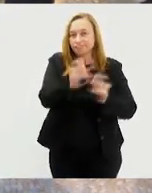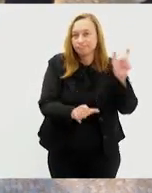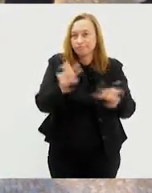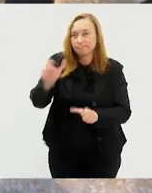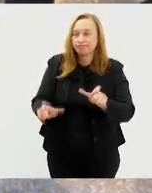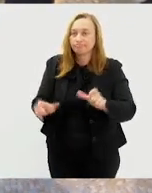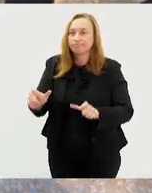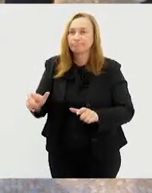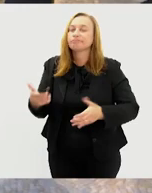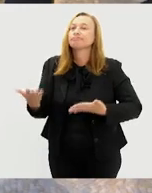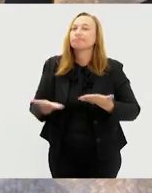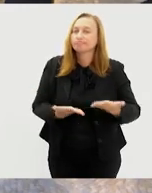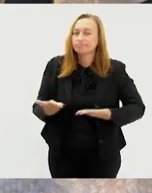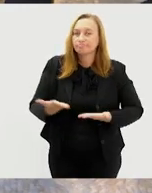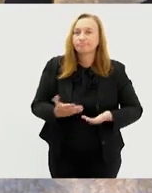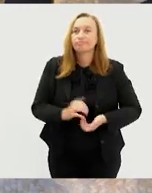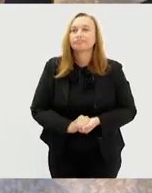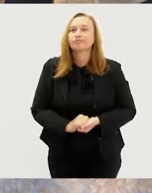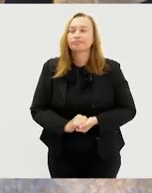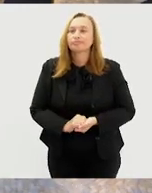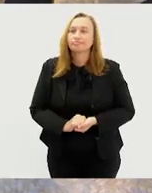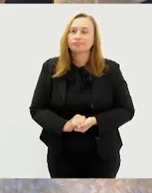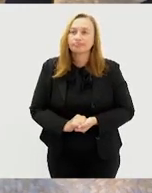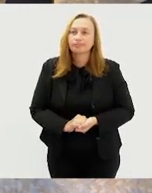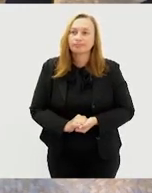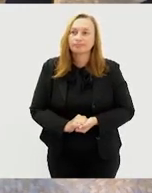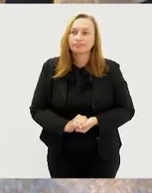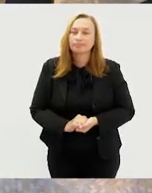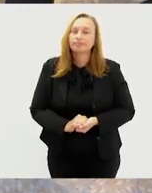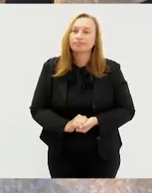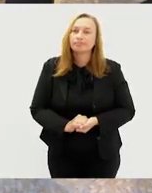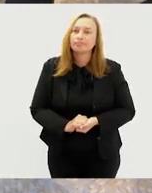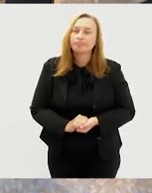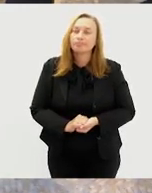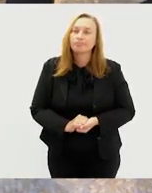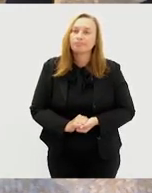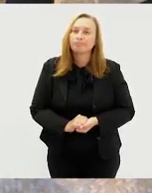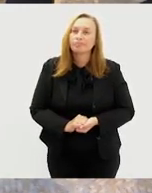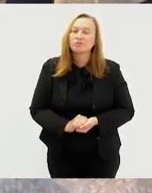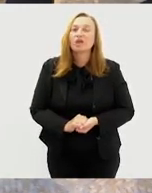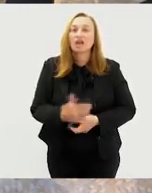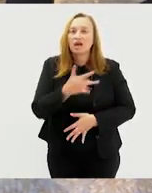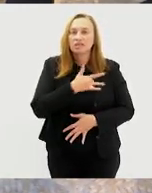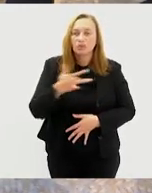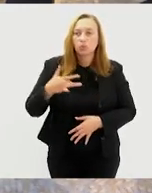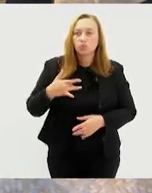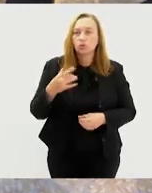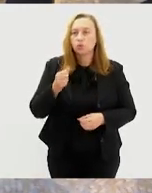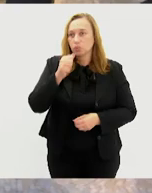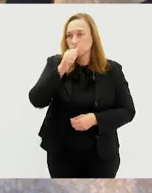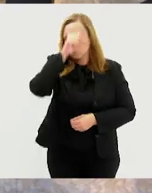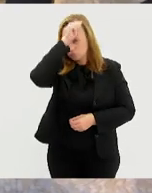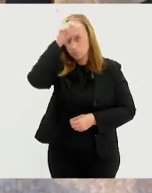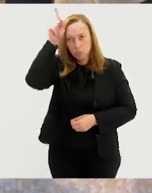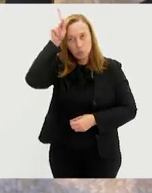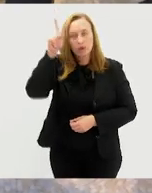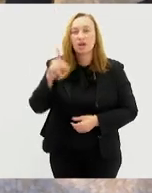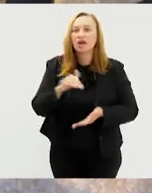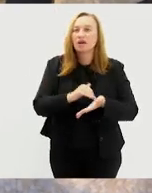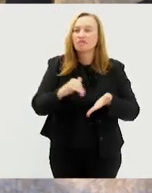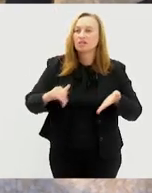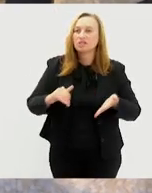responsáveis pela execução gestão e fiscalização das verbas públicas destinada à saúde municipal entre os afastados estão